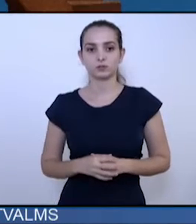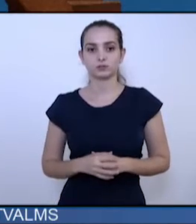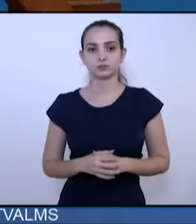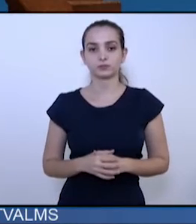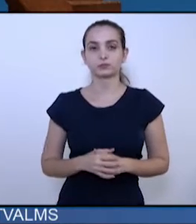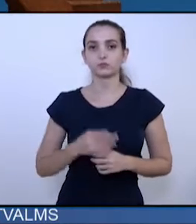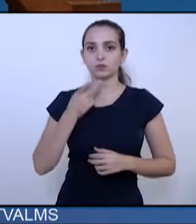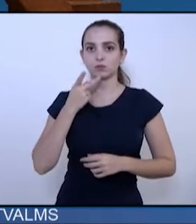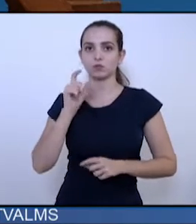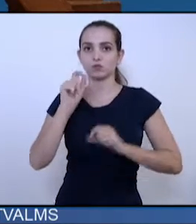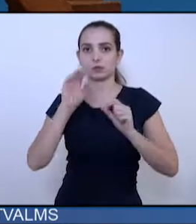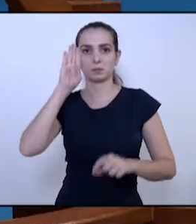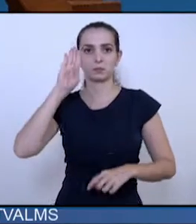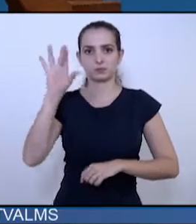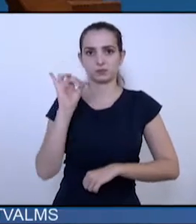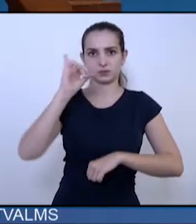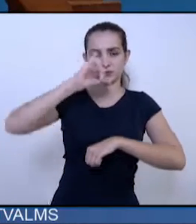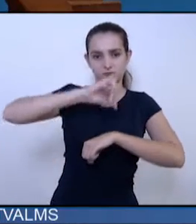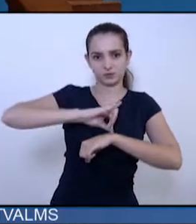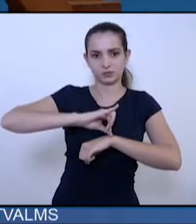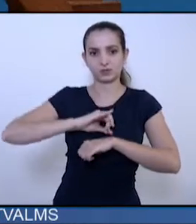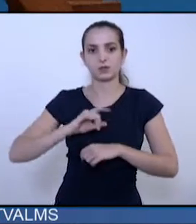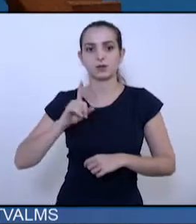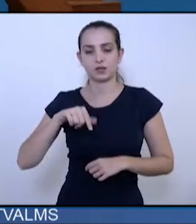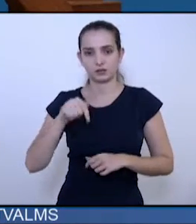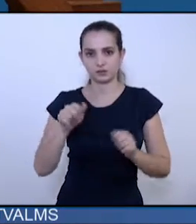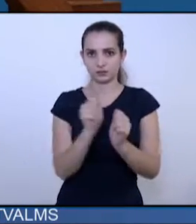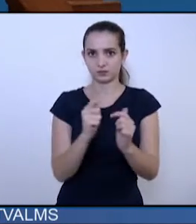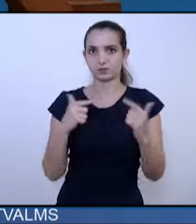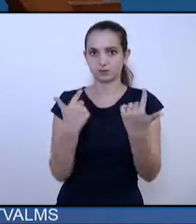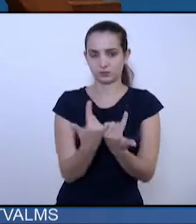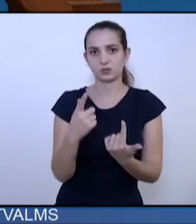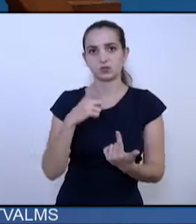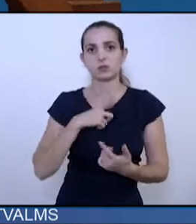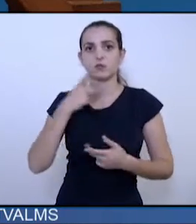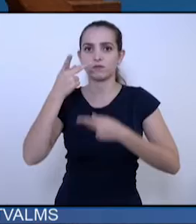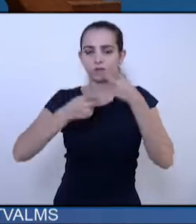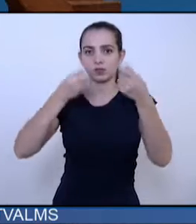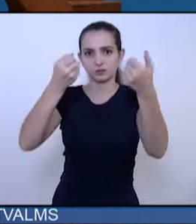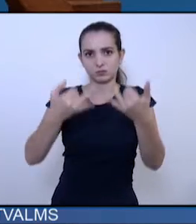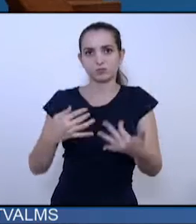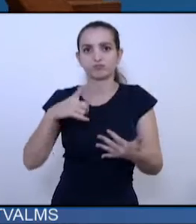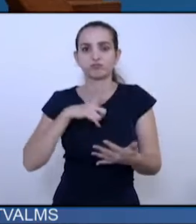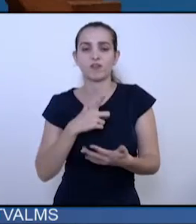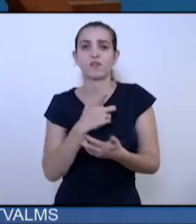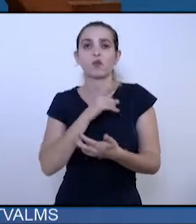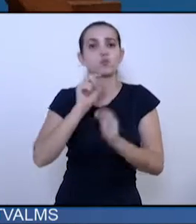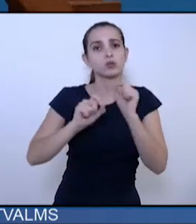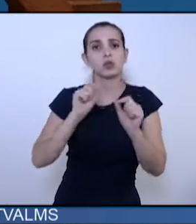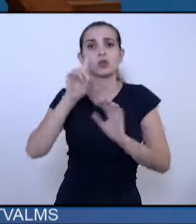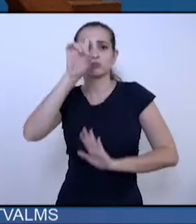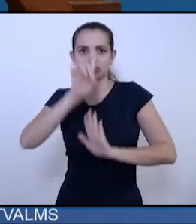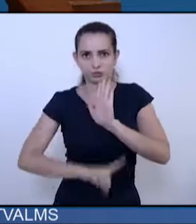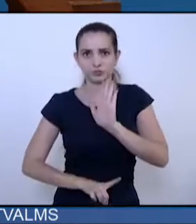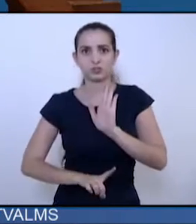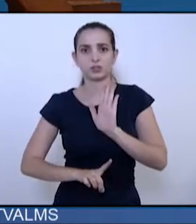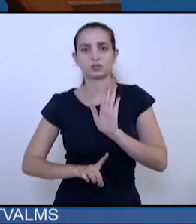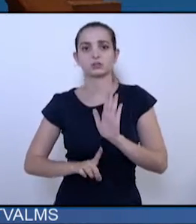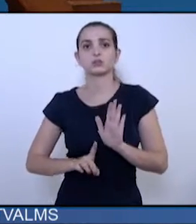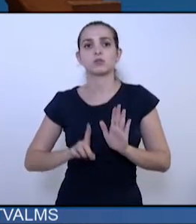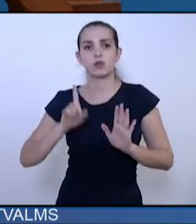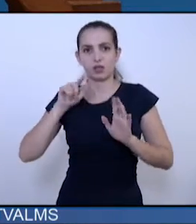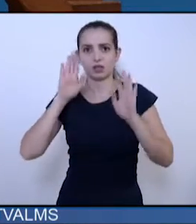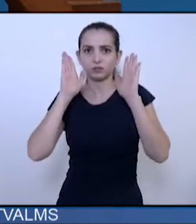a questão central discutida nessa casa está partindo de um pressuposto equivocado, de que o direito seja uma ciência